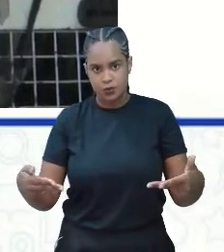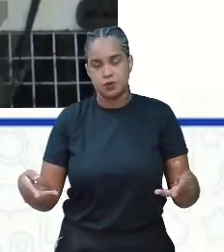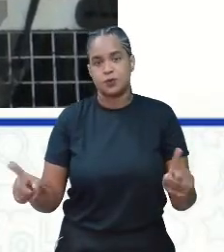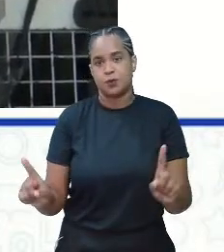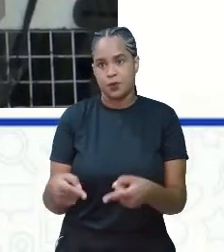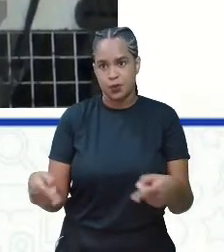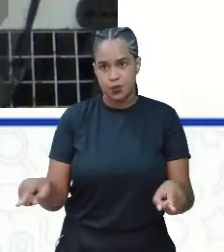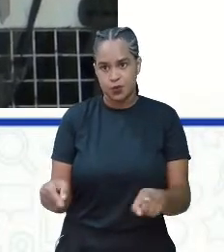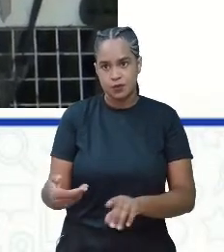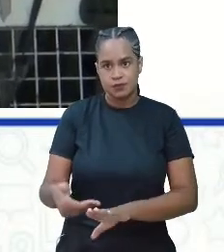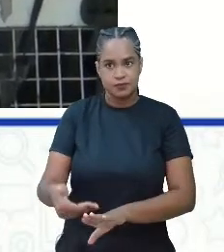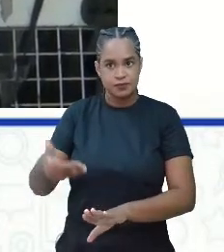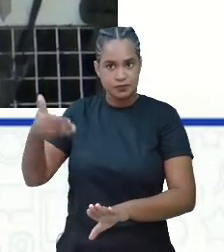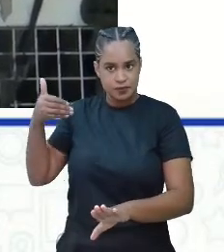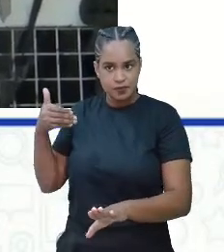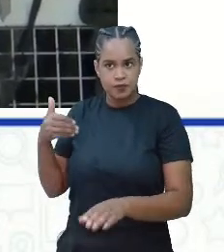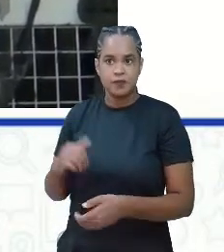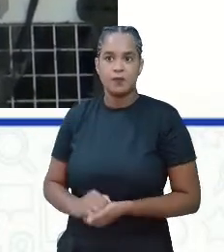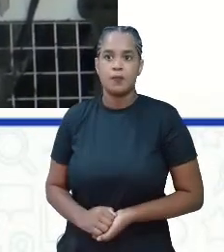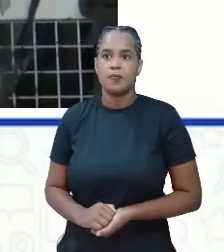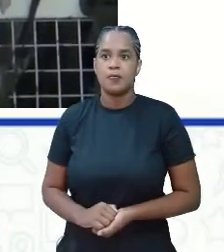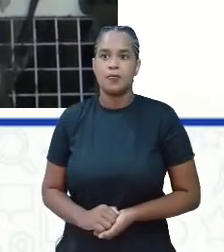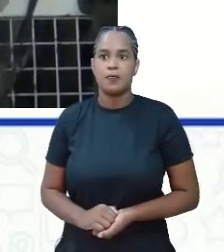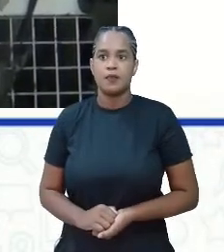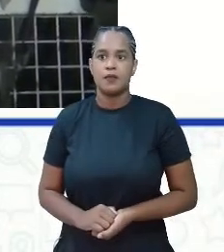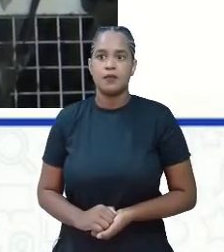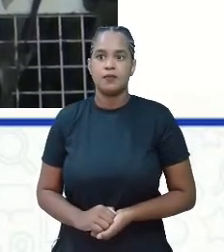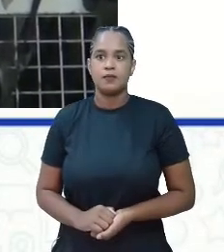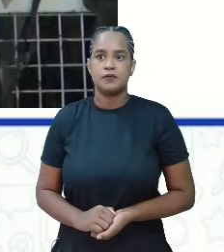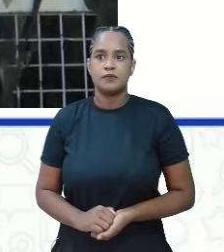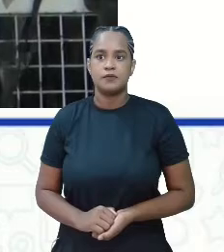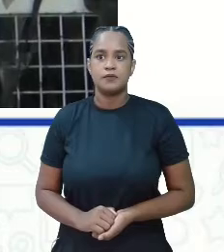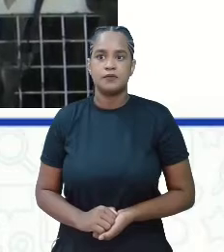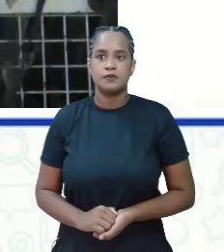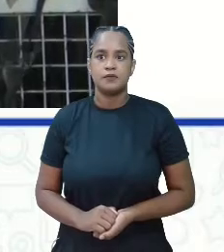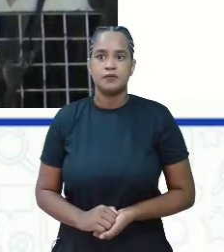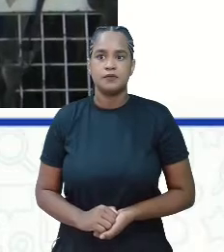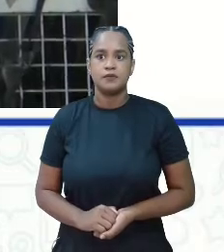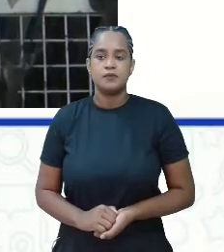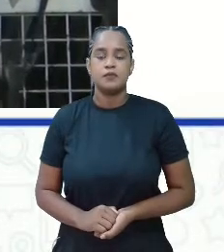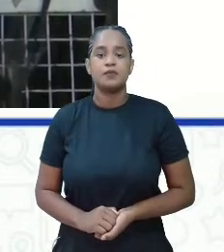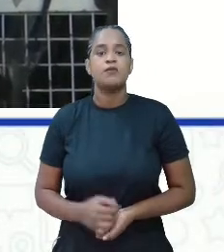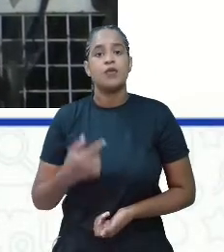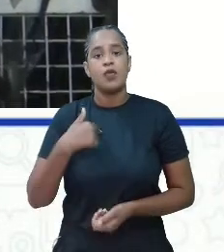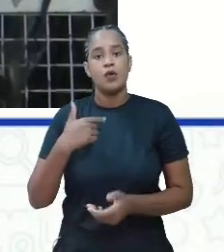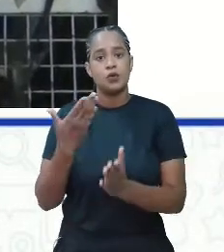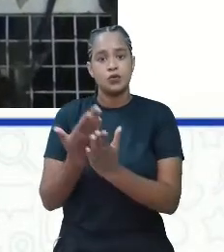no Conservatório Pernambucano de Música, né, na gestão da Meliana Caldas,